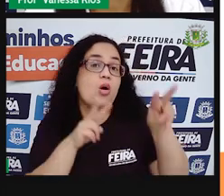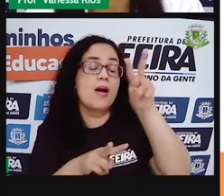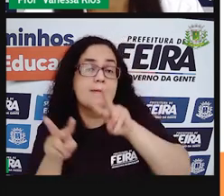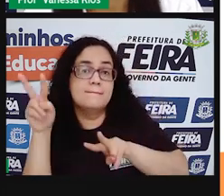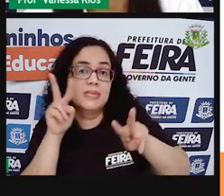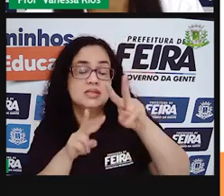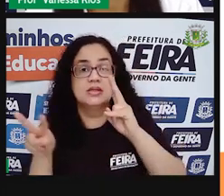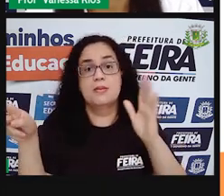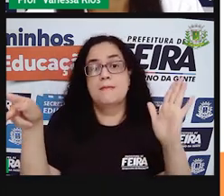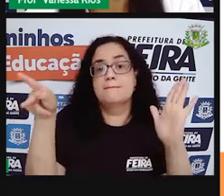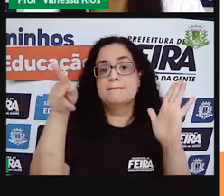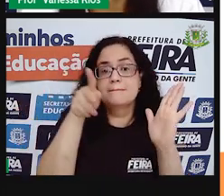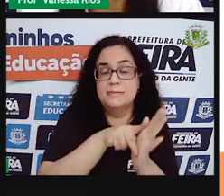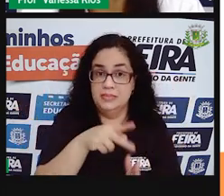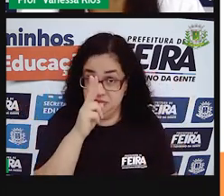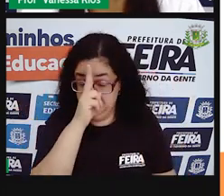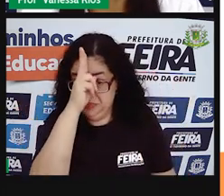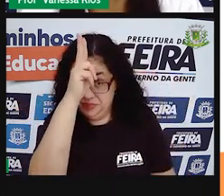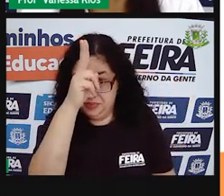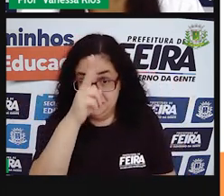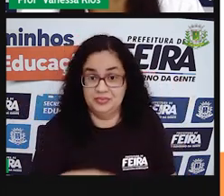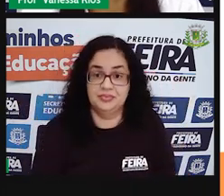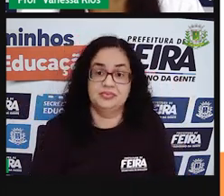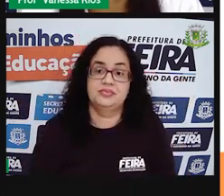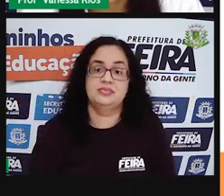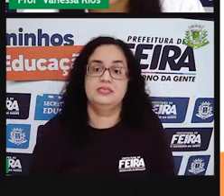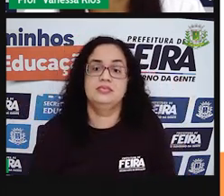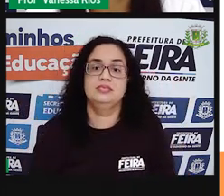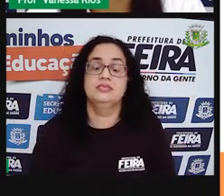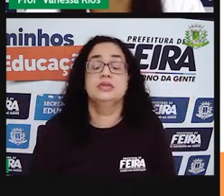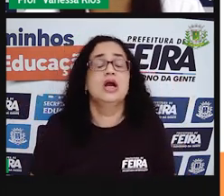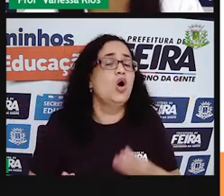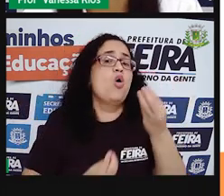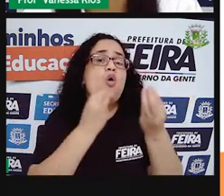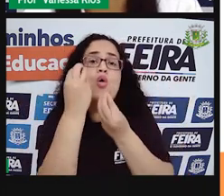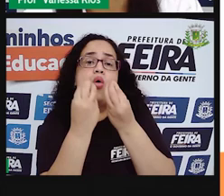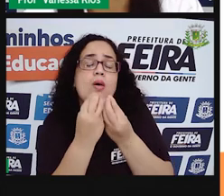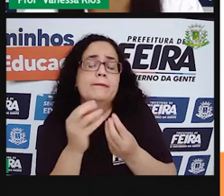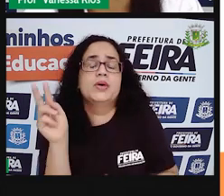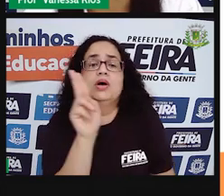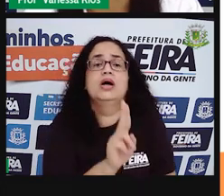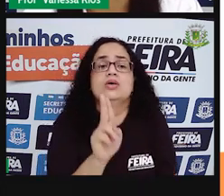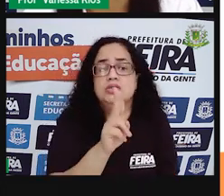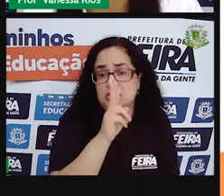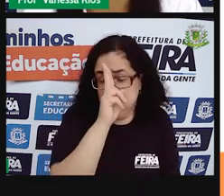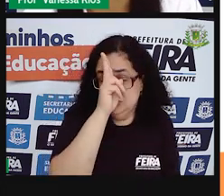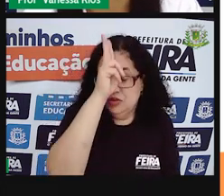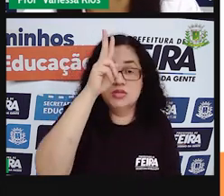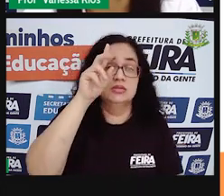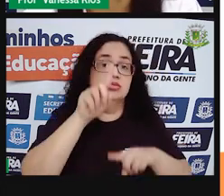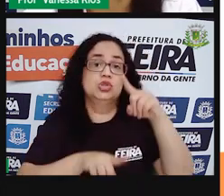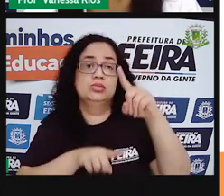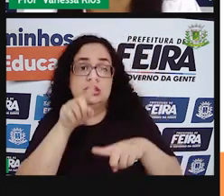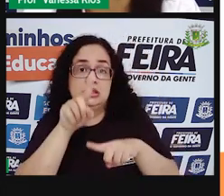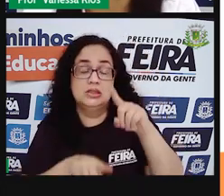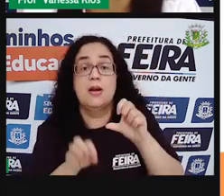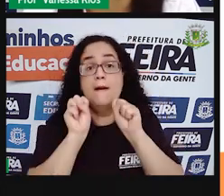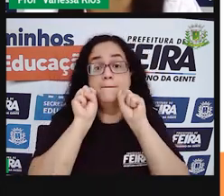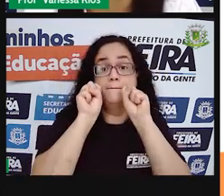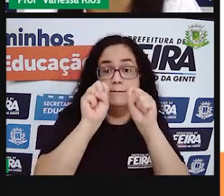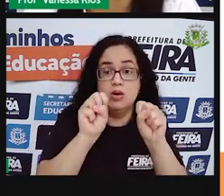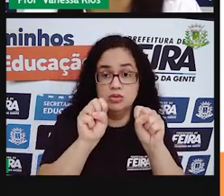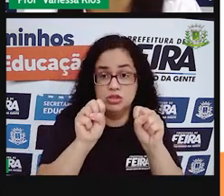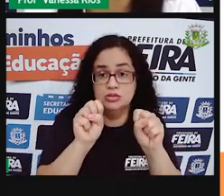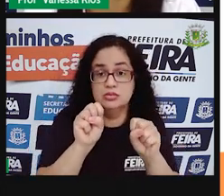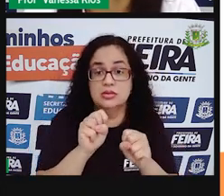observe a propriedade da resistência. A manipulação da resistência dos materiais, ela pode ser feita